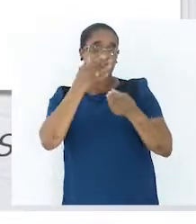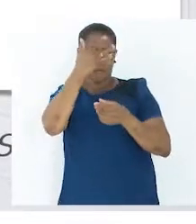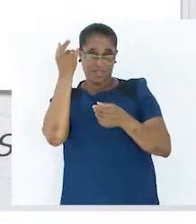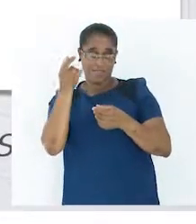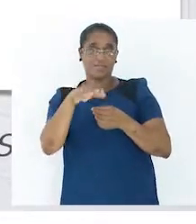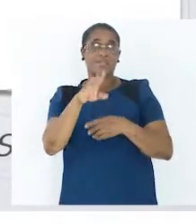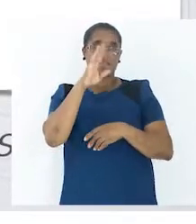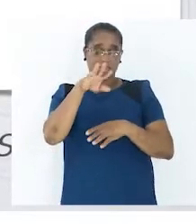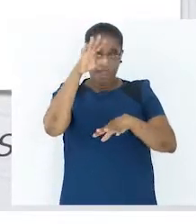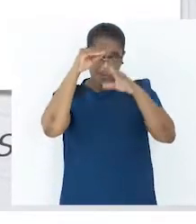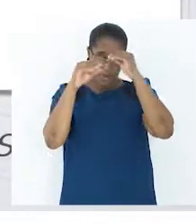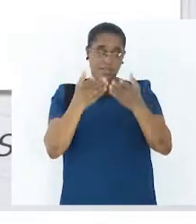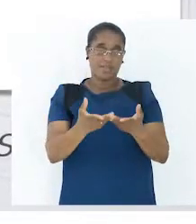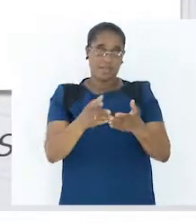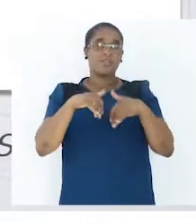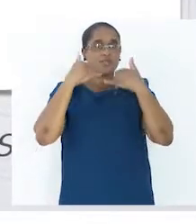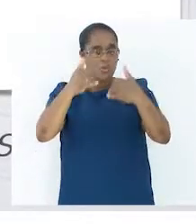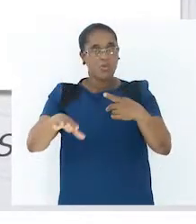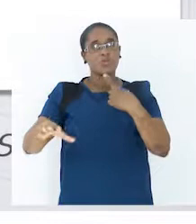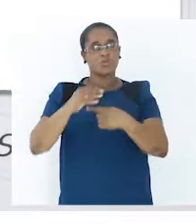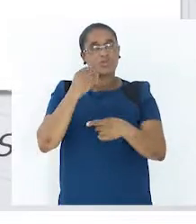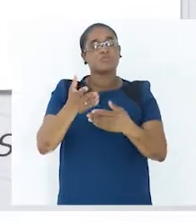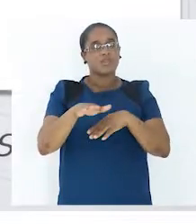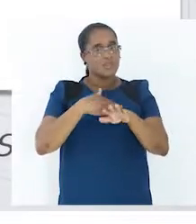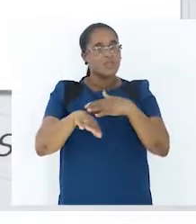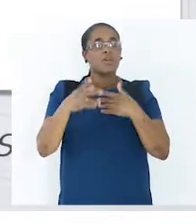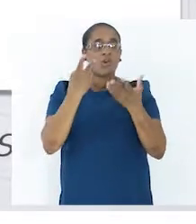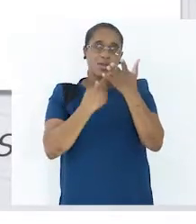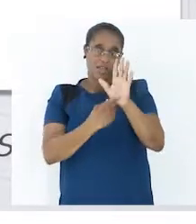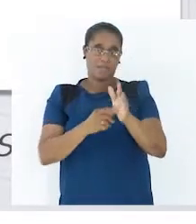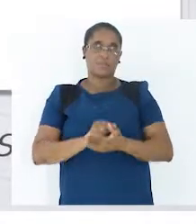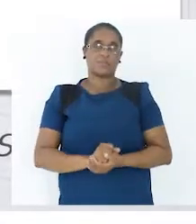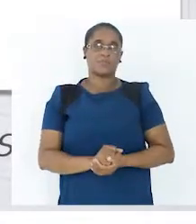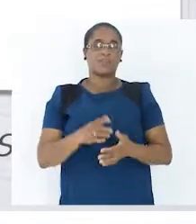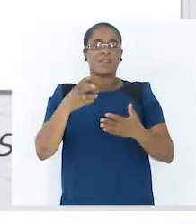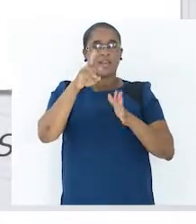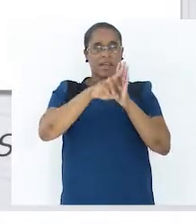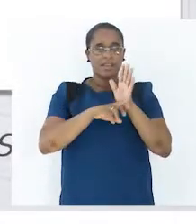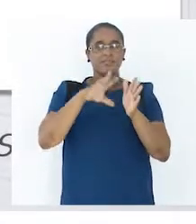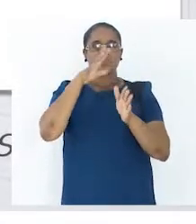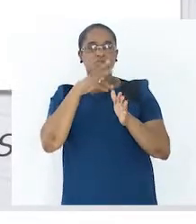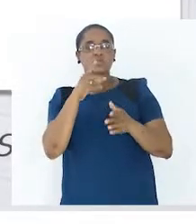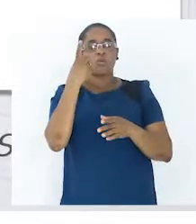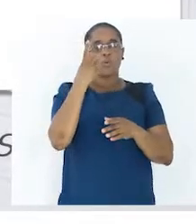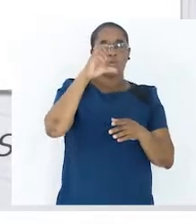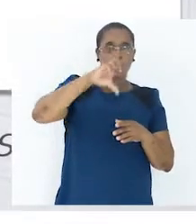se apreender e vamos depois consolidá-la com um exemplo. A regra diz que o quadrado de um binómio